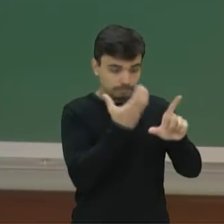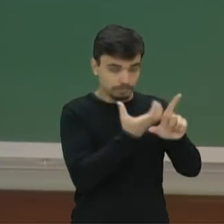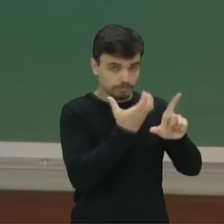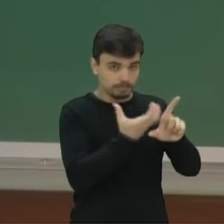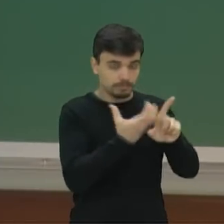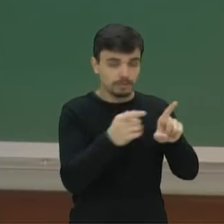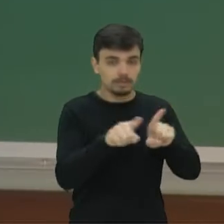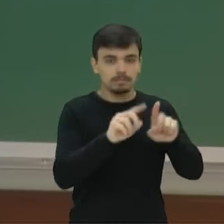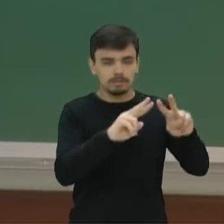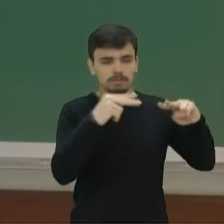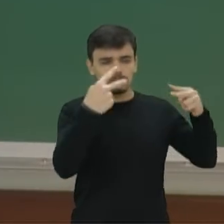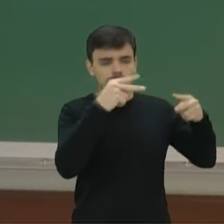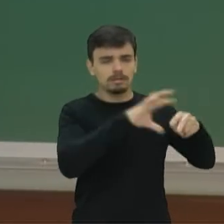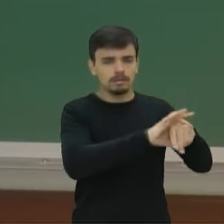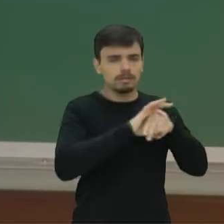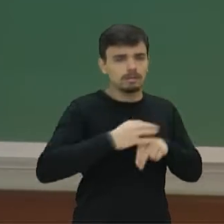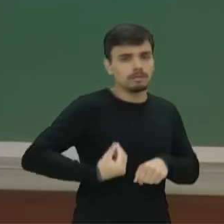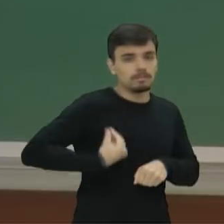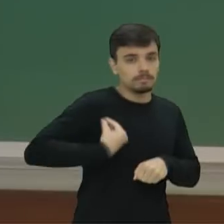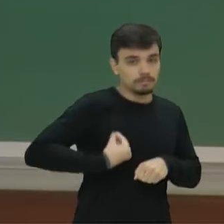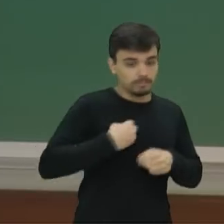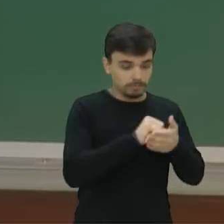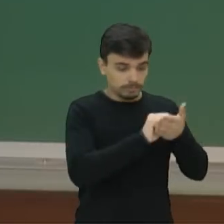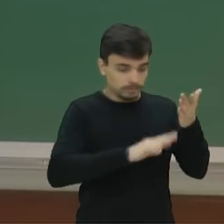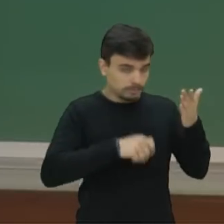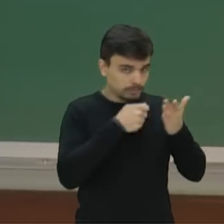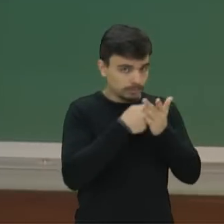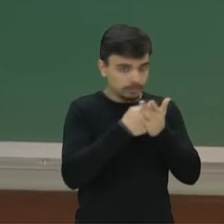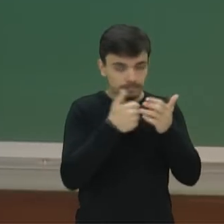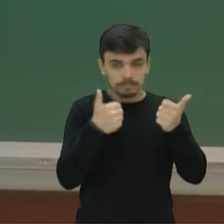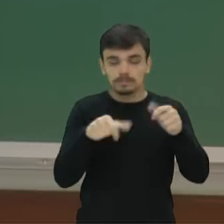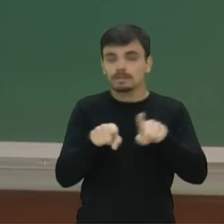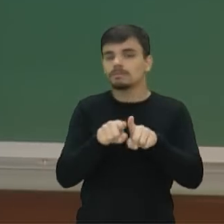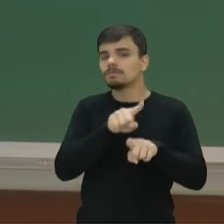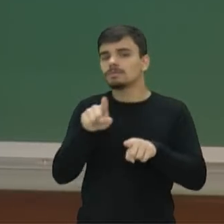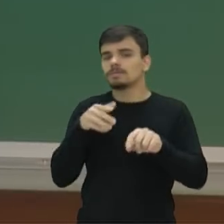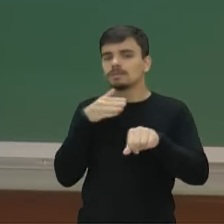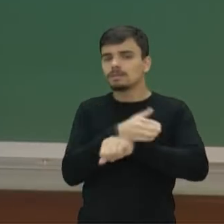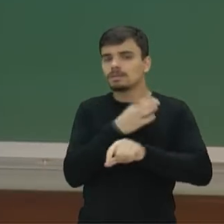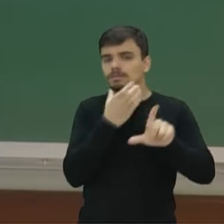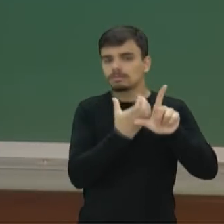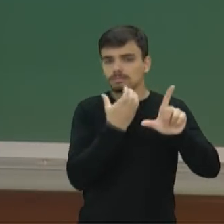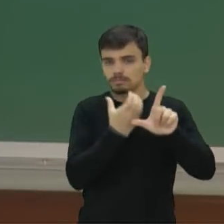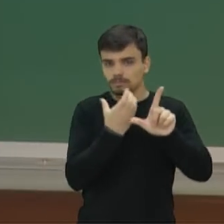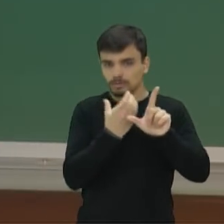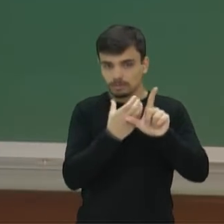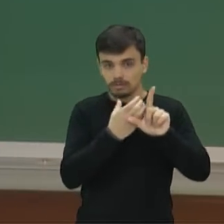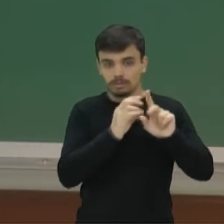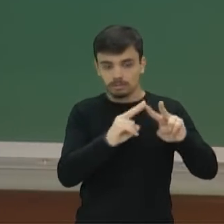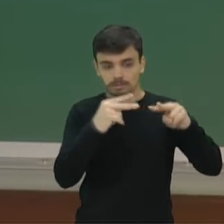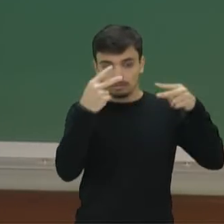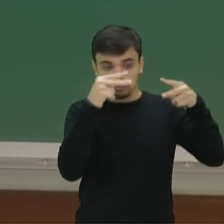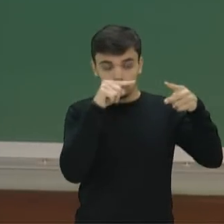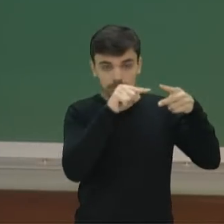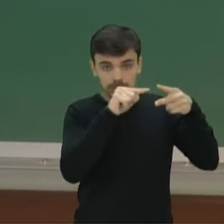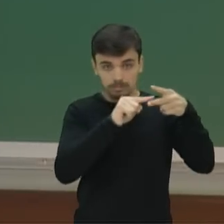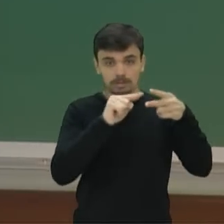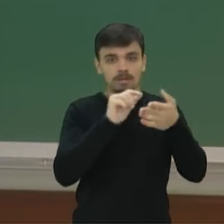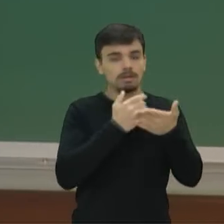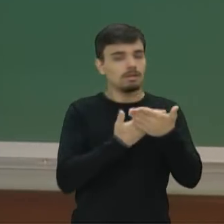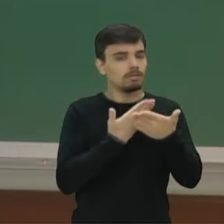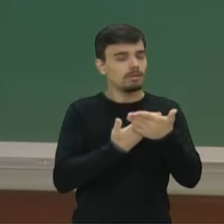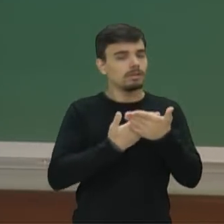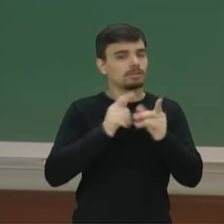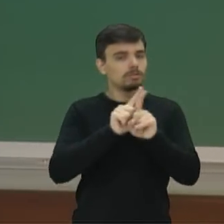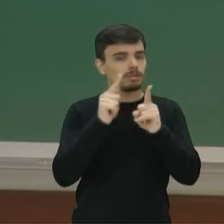Classroom, valide a sua presença por meio da atividade obrigatória. Então você vai acessar o Google Classroom, vai entrar na aula de Geografia e aí